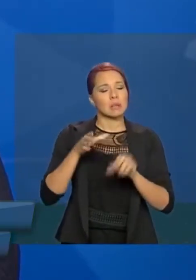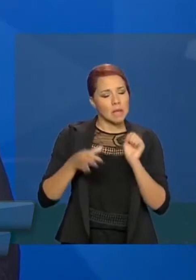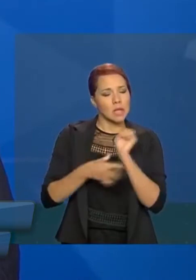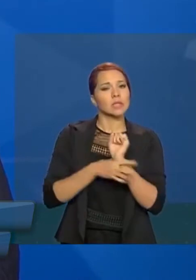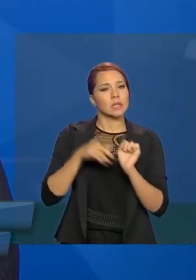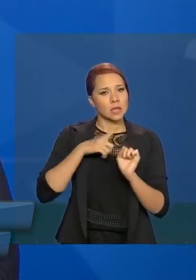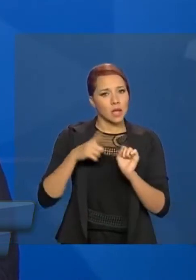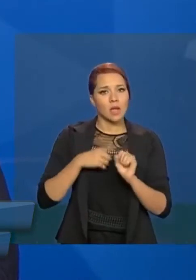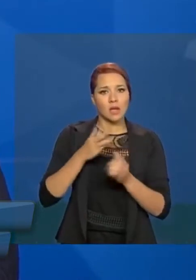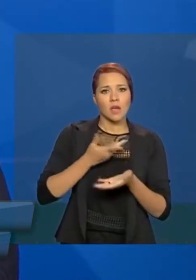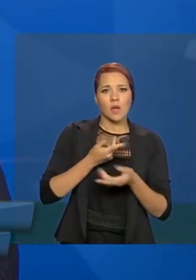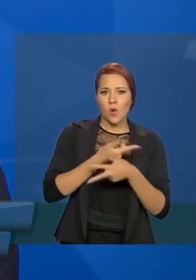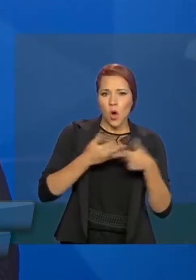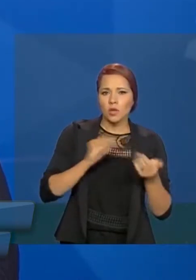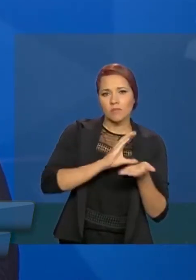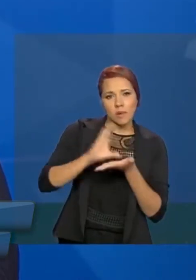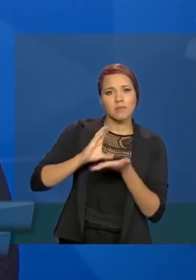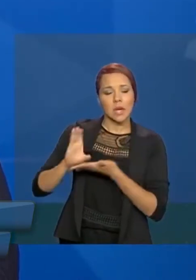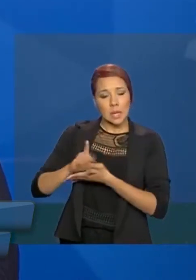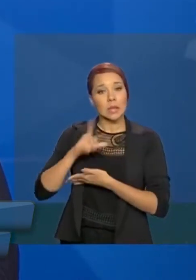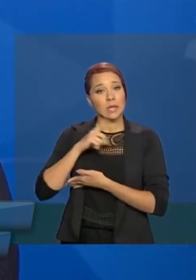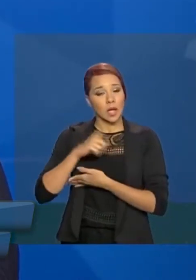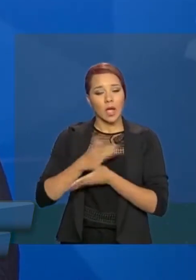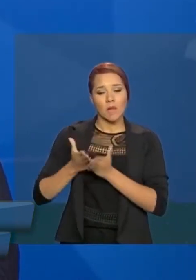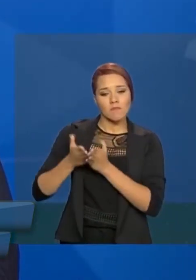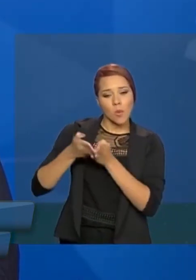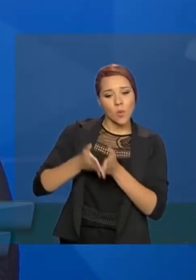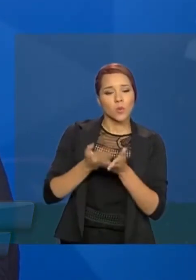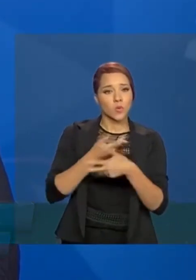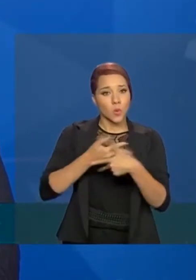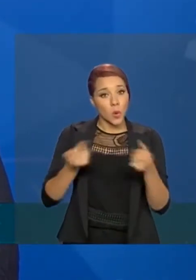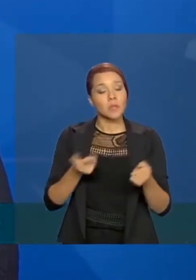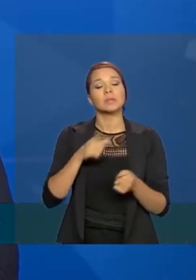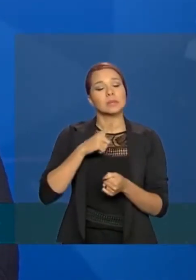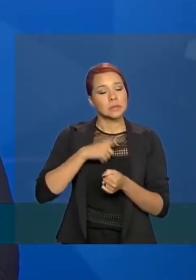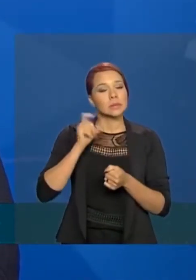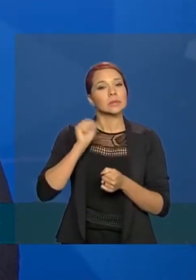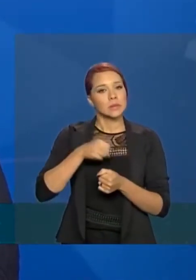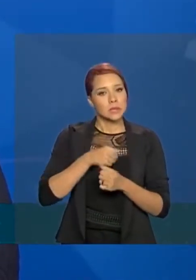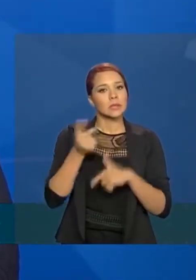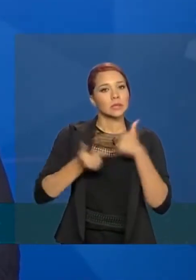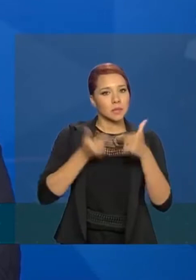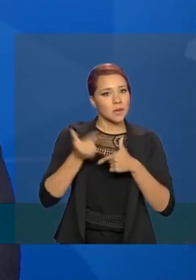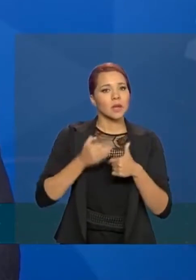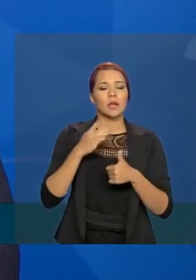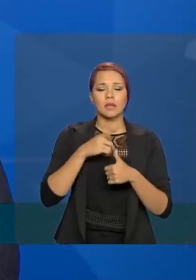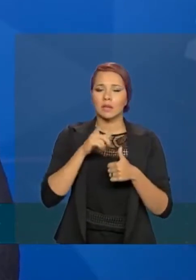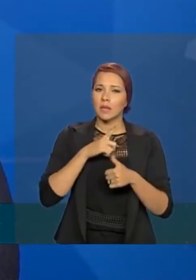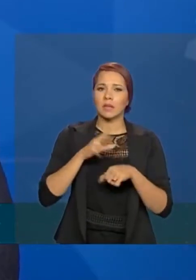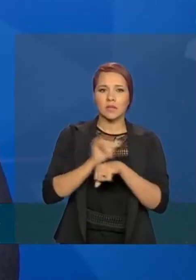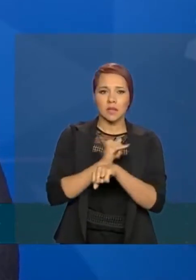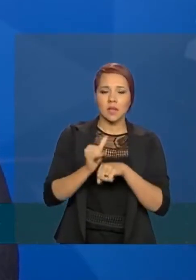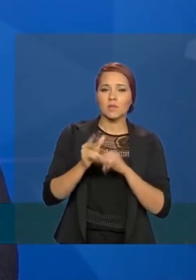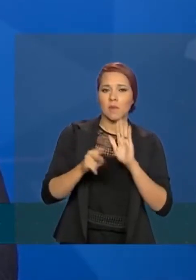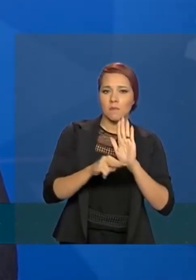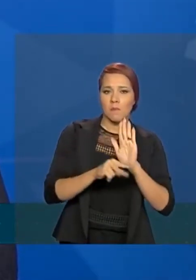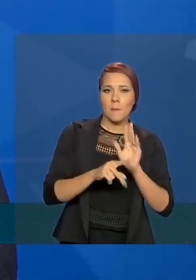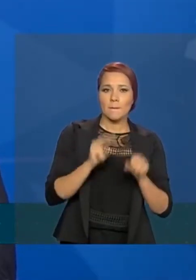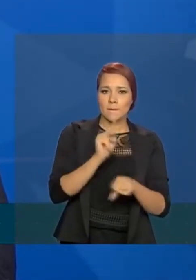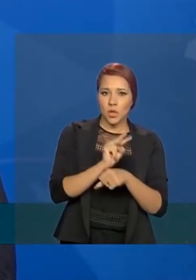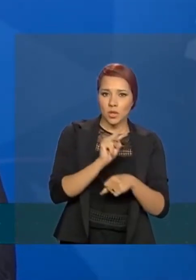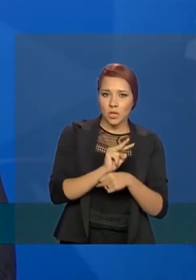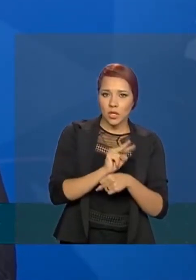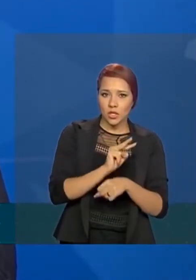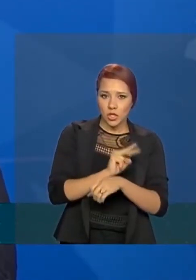está funcionando, né, os portos estão funcionando, então nós temos medidas para garantir a proteção do portuário e a continuidade